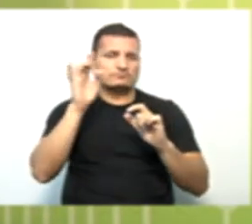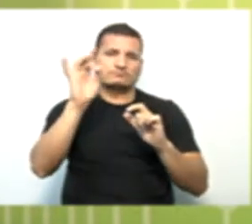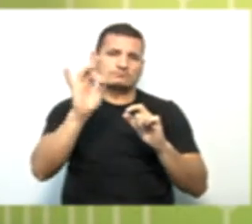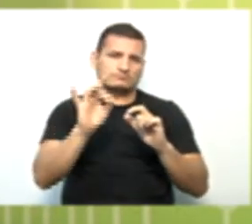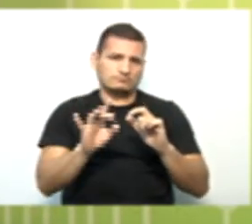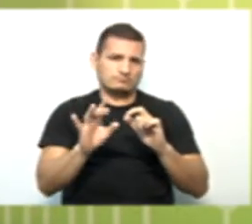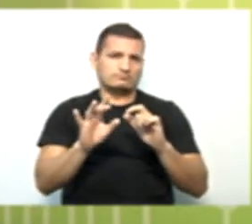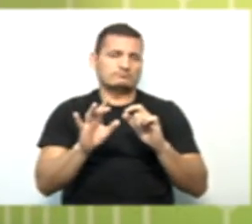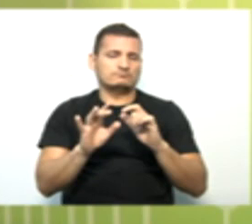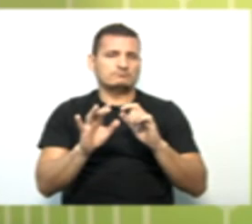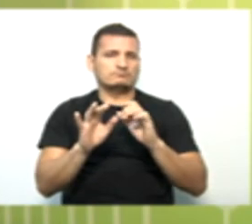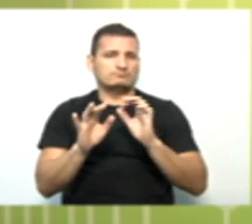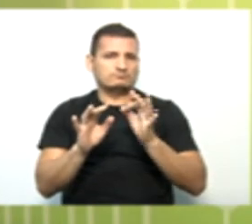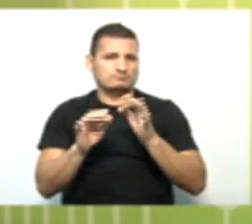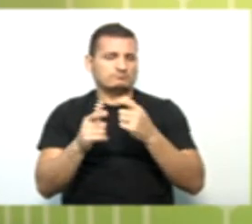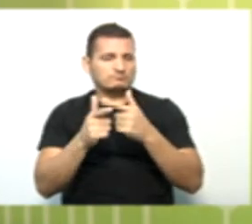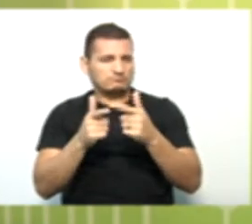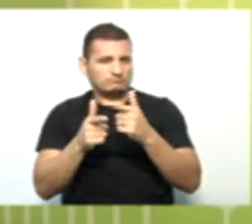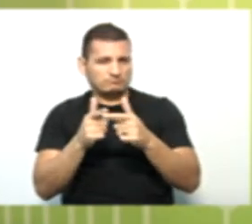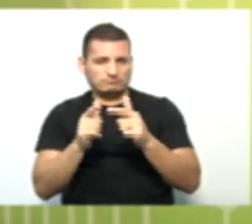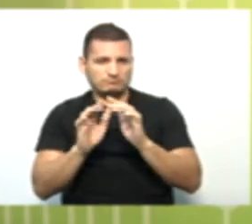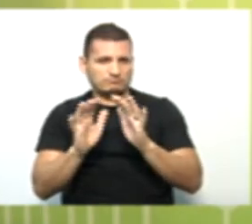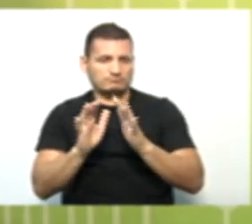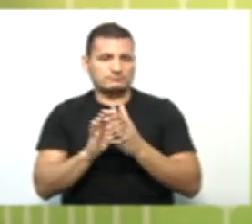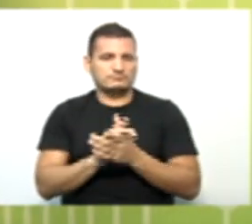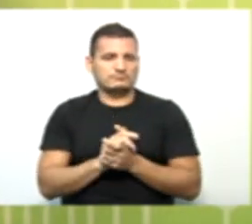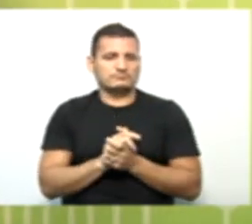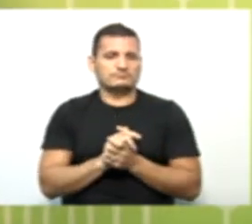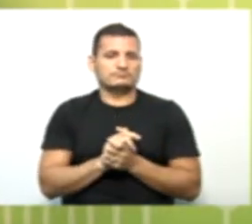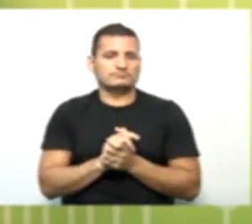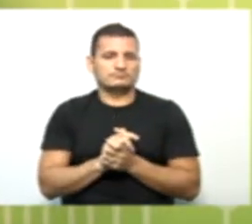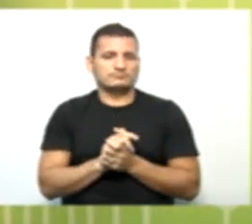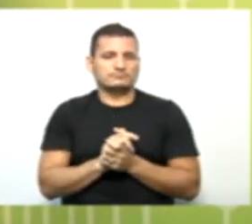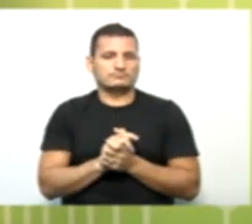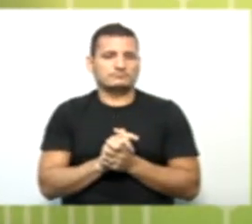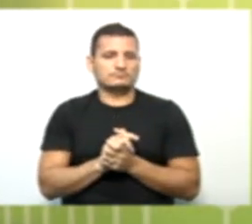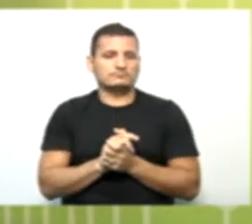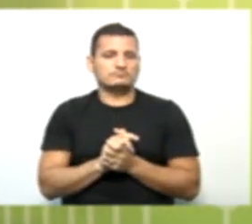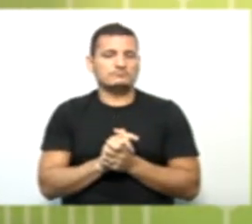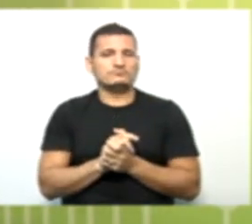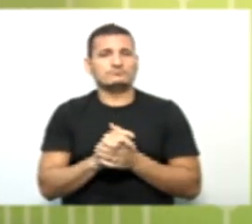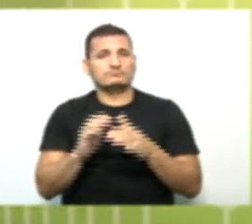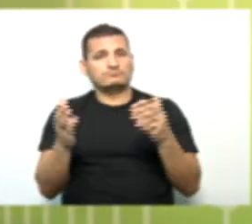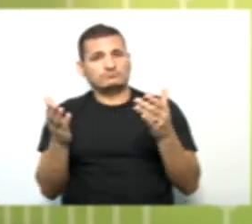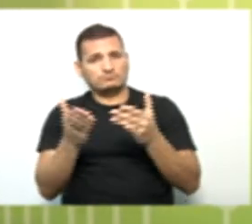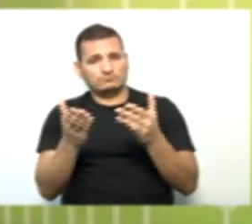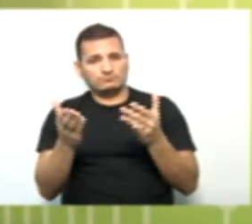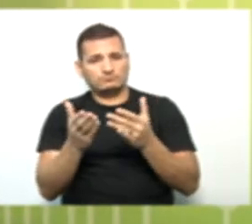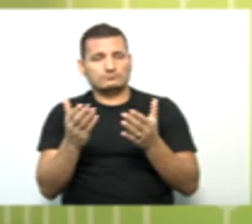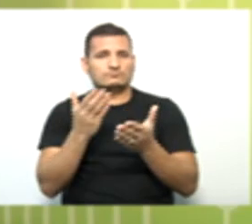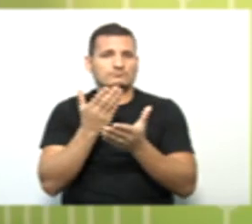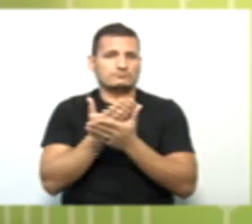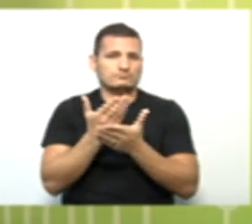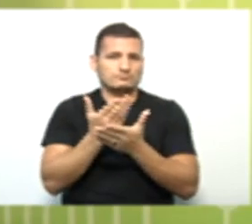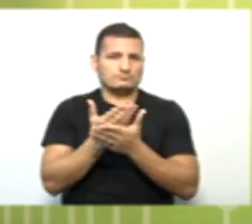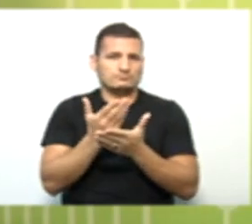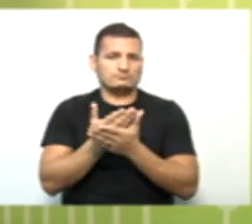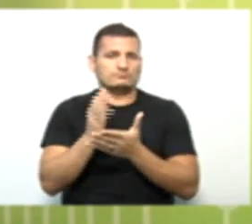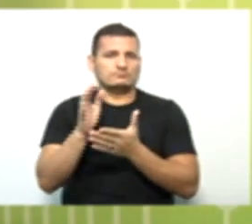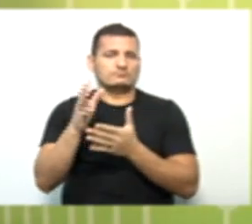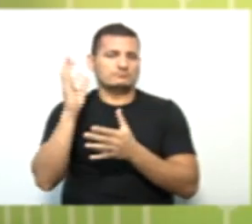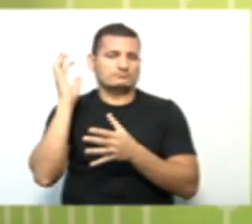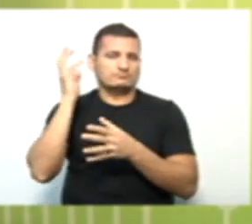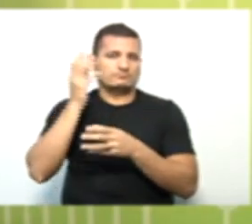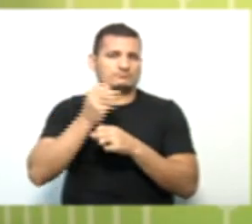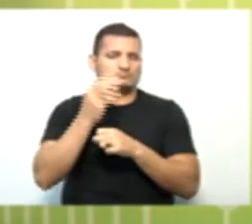nosso problema, certo? Então, durante a aula de hoje, nós recapitulamos os